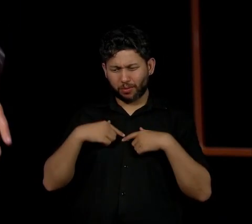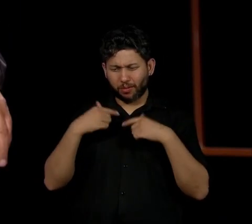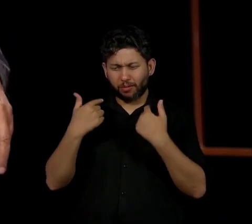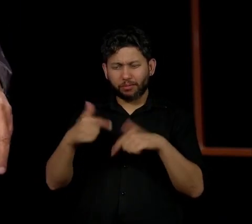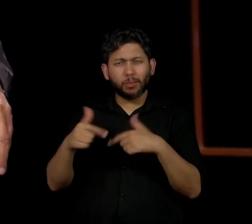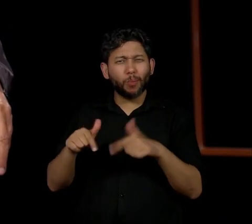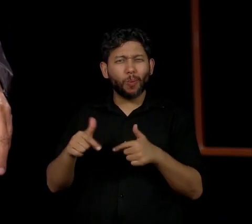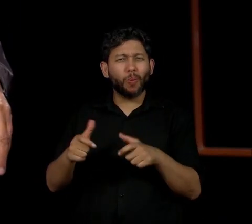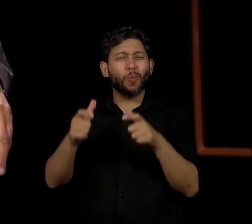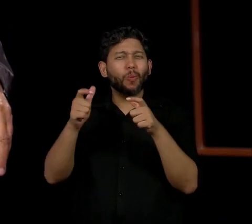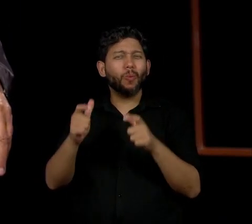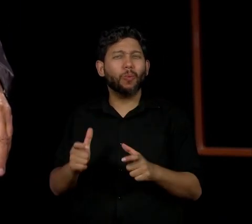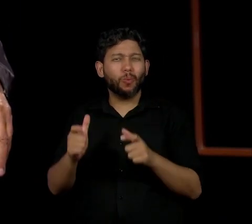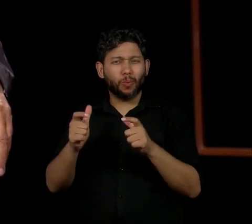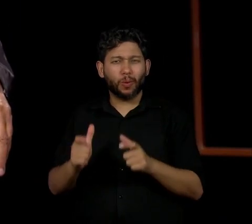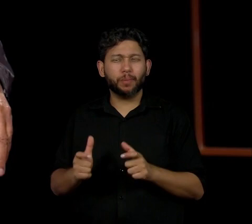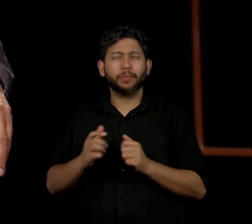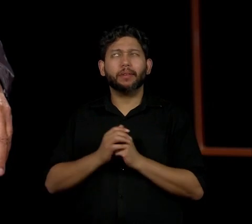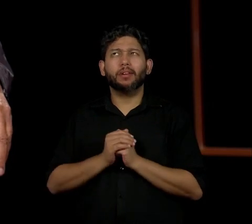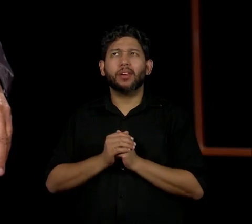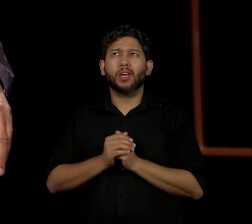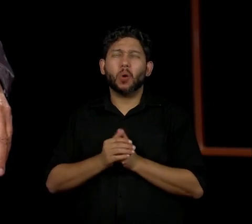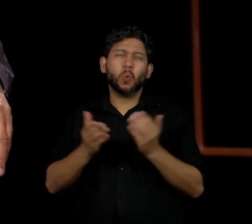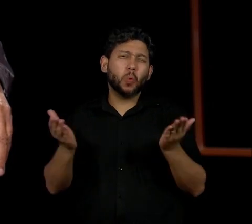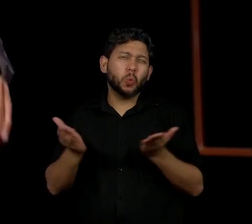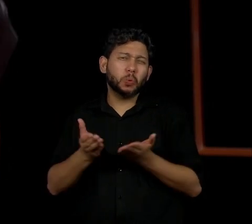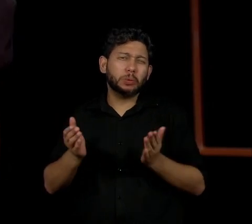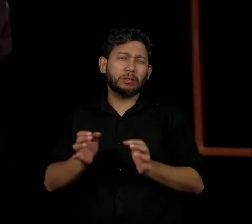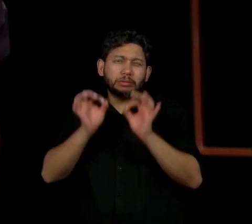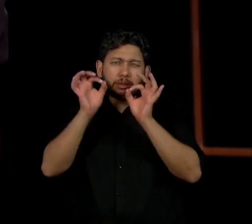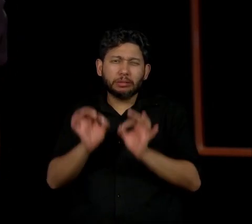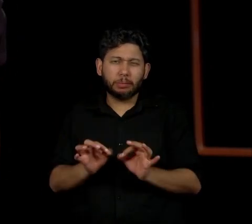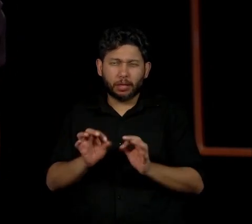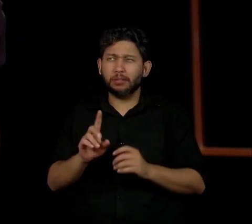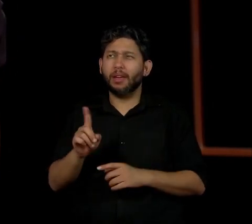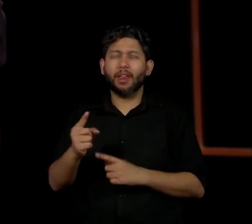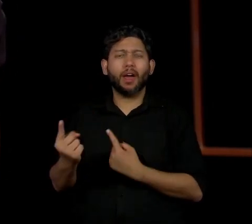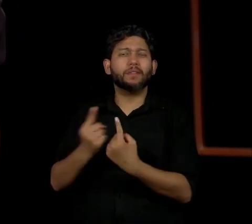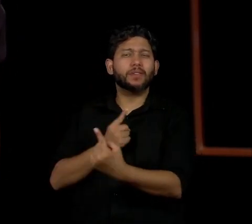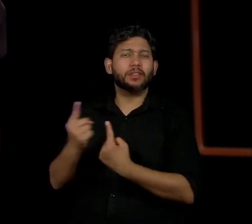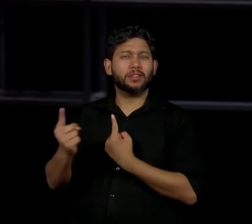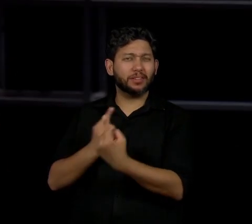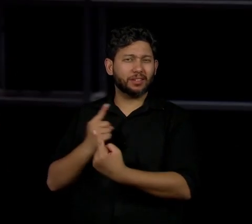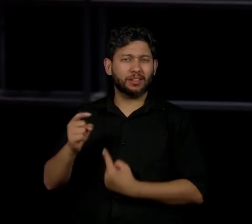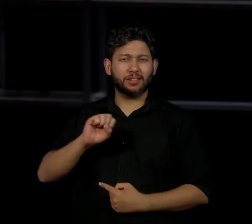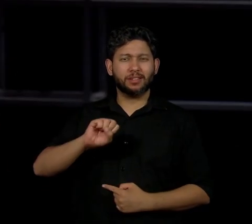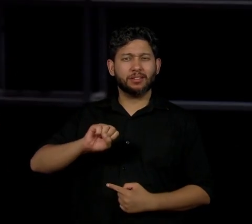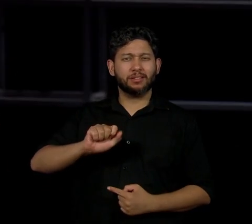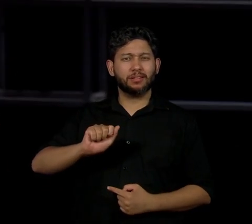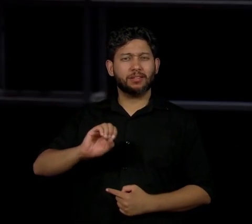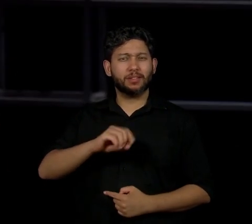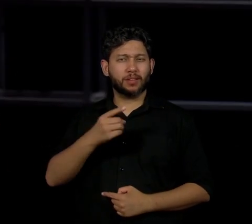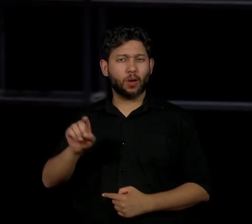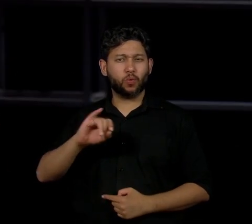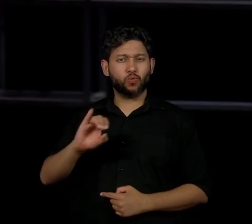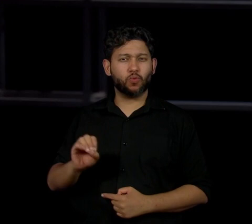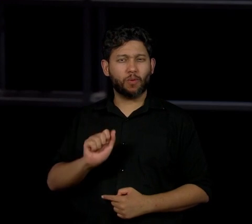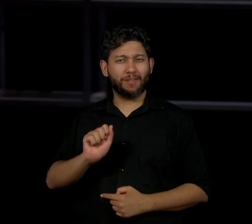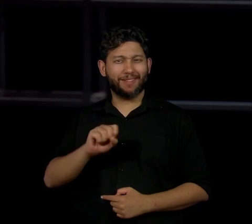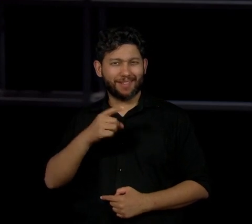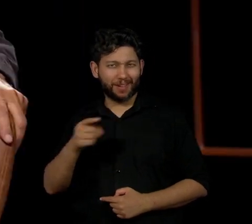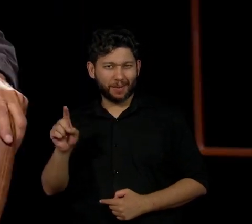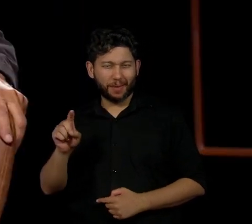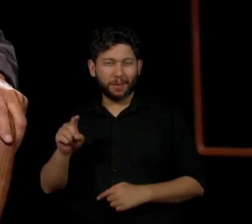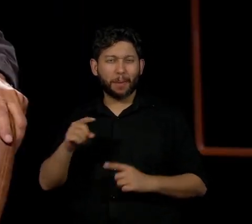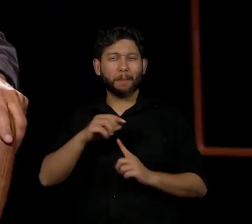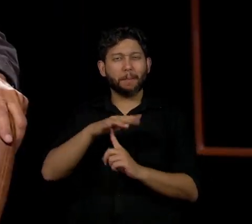num local que hoje eu não sei exatamente o que tem ali. É na Avenida São João, na Praça